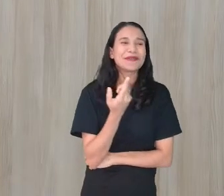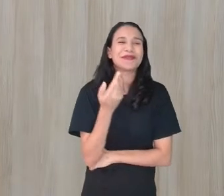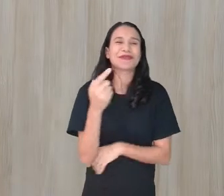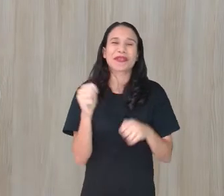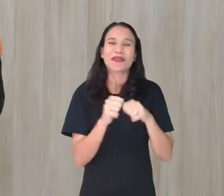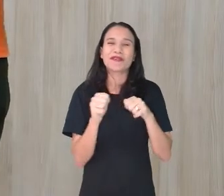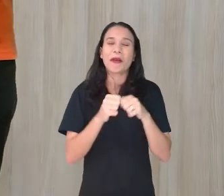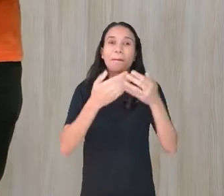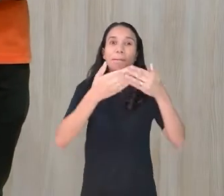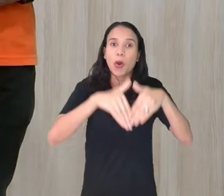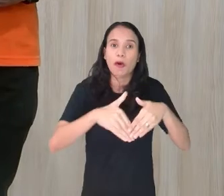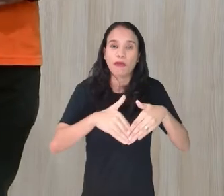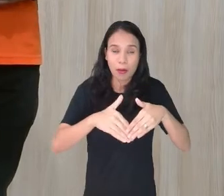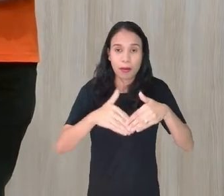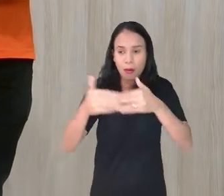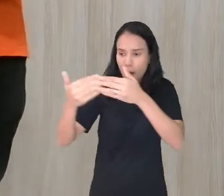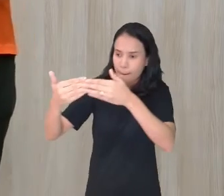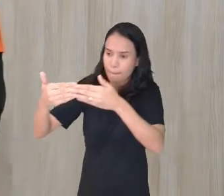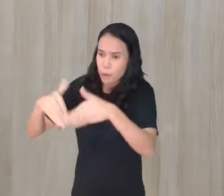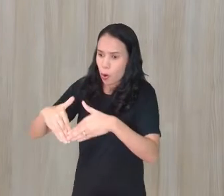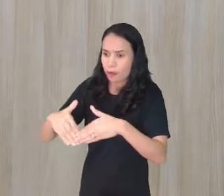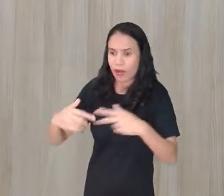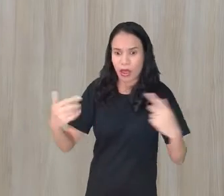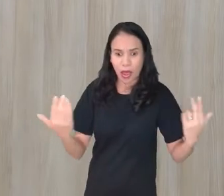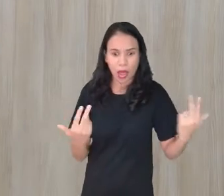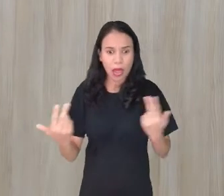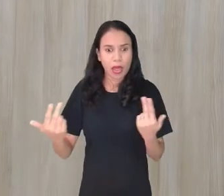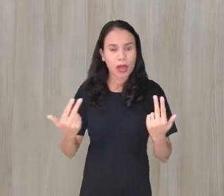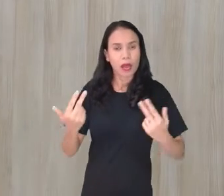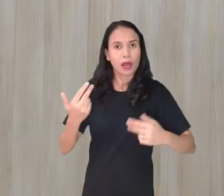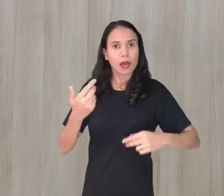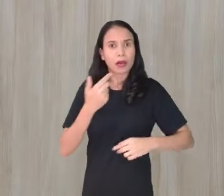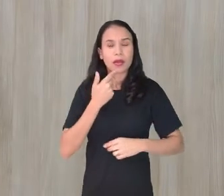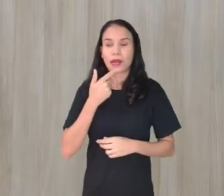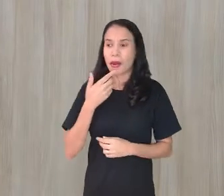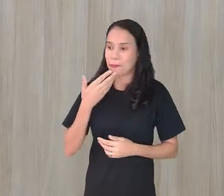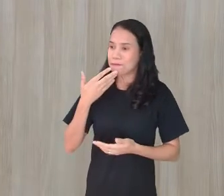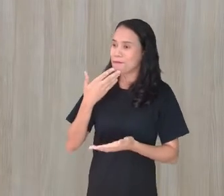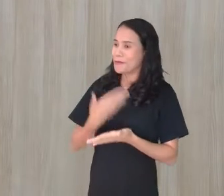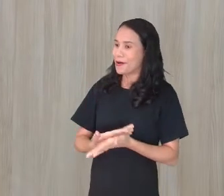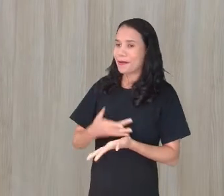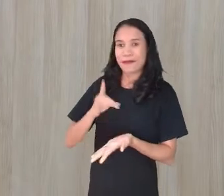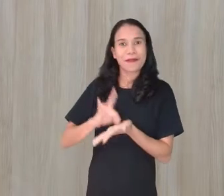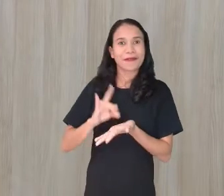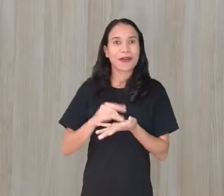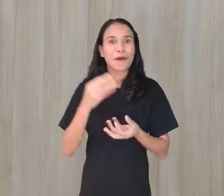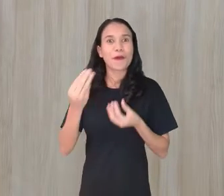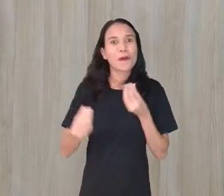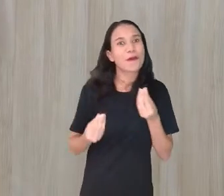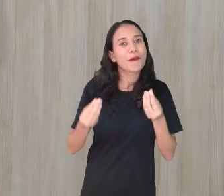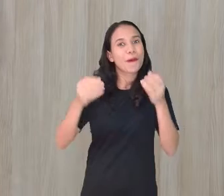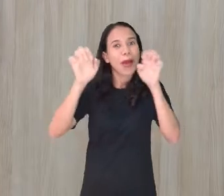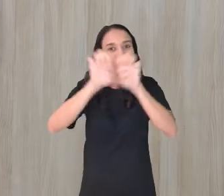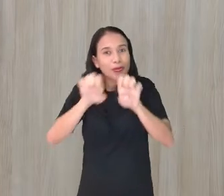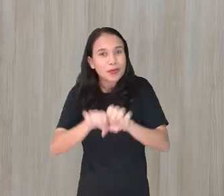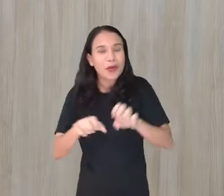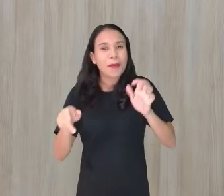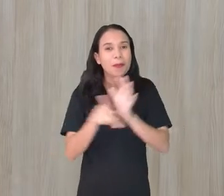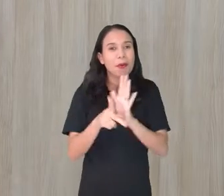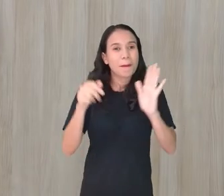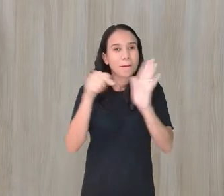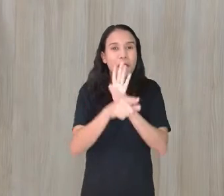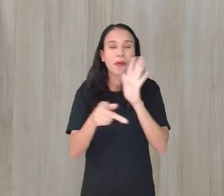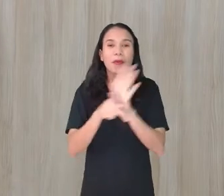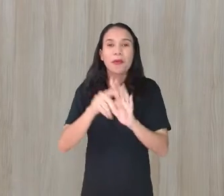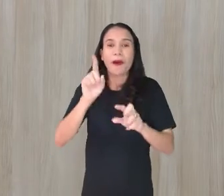fizeram uma prova um para o outro. E eu fiquei encantado com a forma com que eles construíram essa questão aí